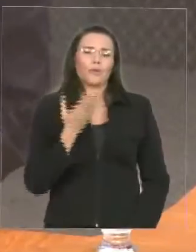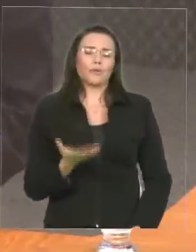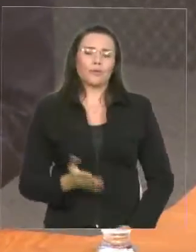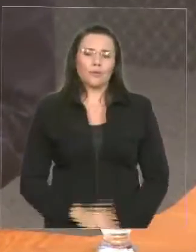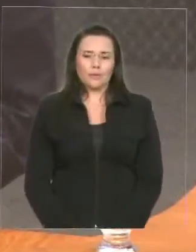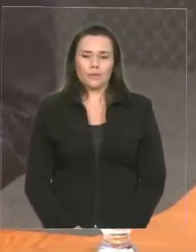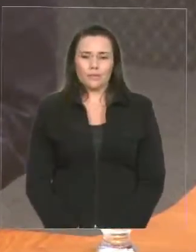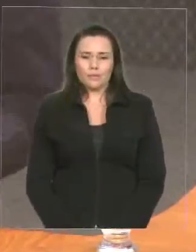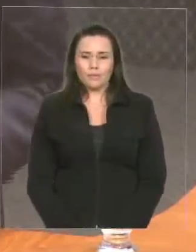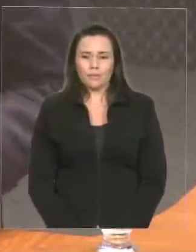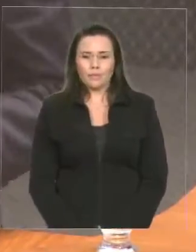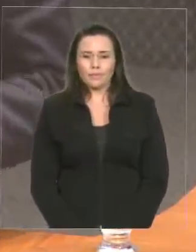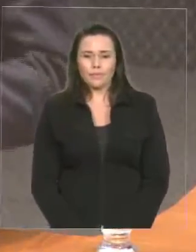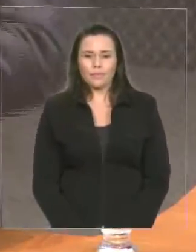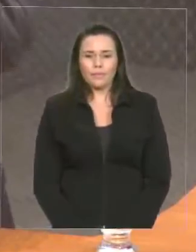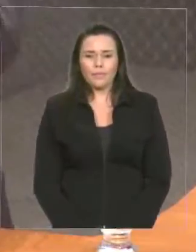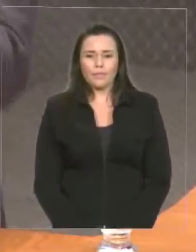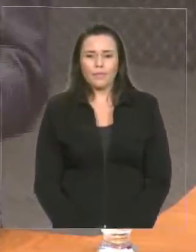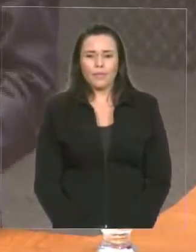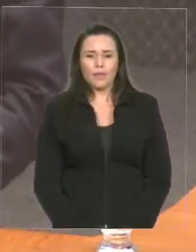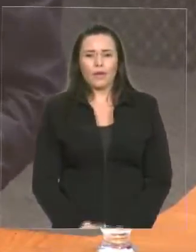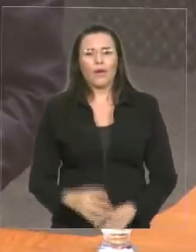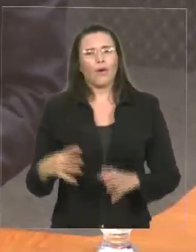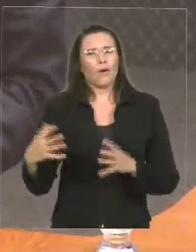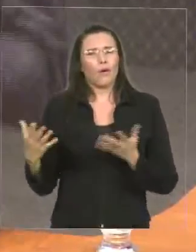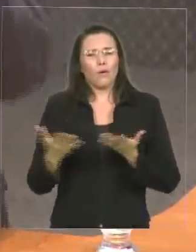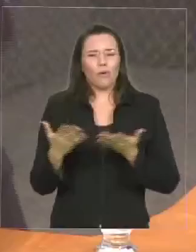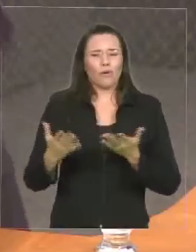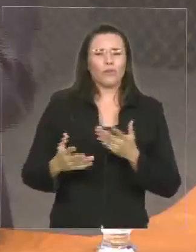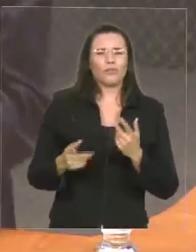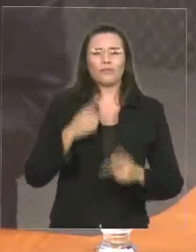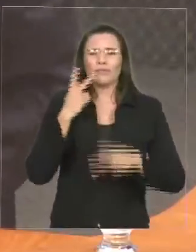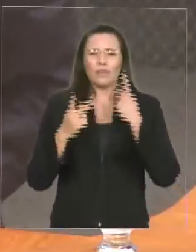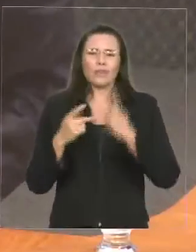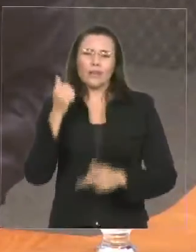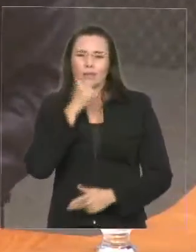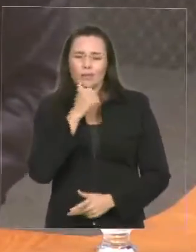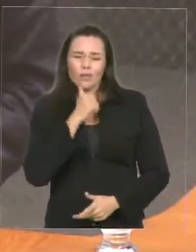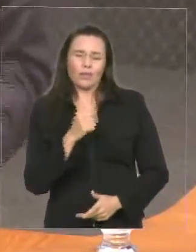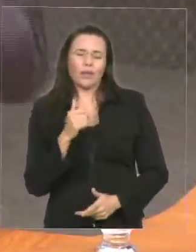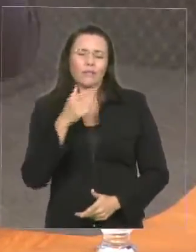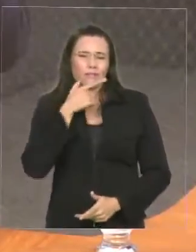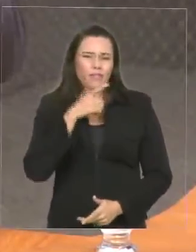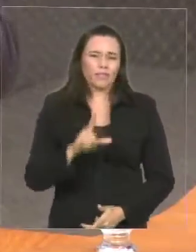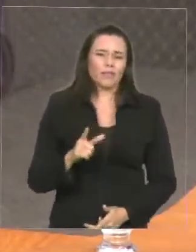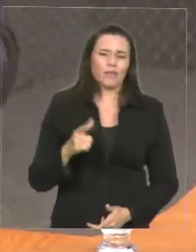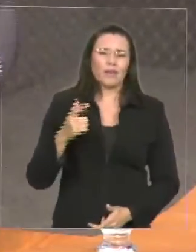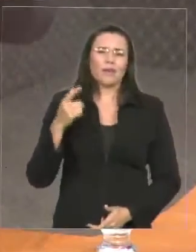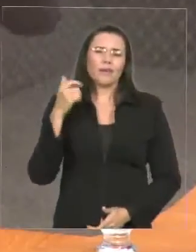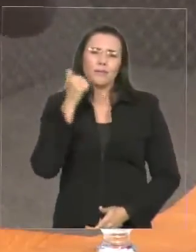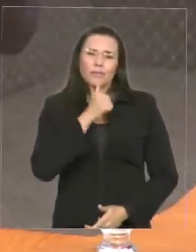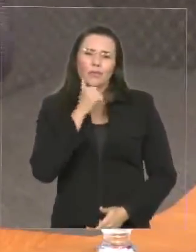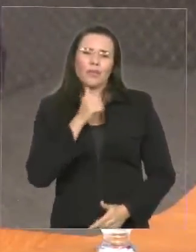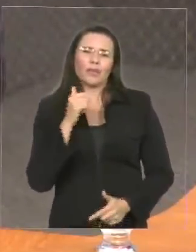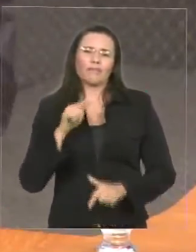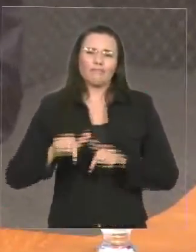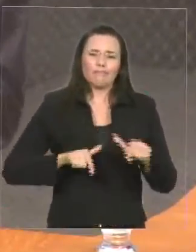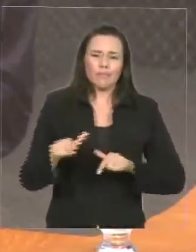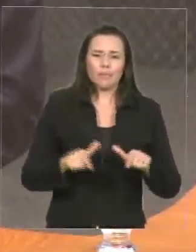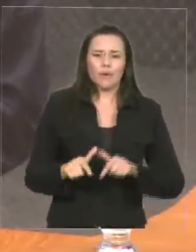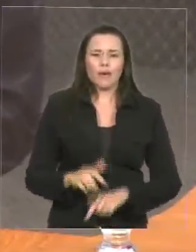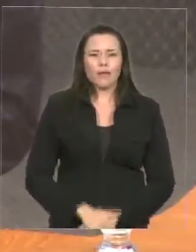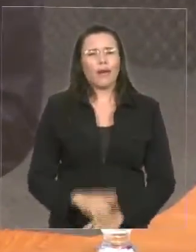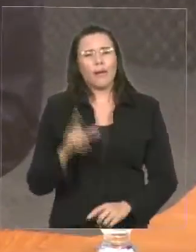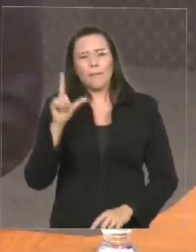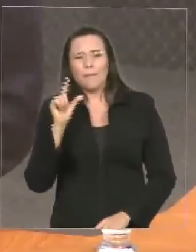ninguém pode negar. E hoje, falar de tudo isso, de vencer, da mulher no trabalho, da mulher de tudo, é muito pouco em função de tudo isso